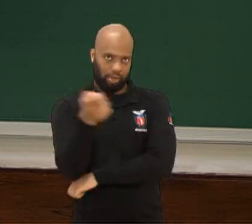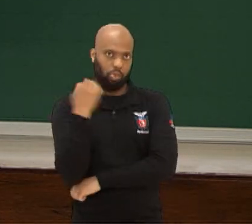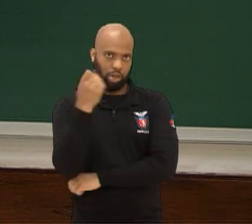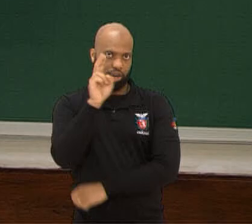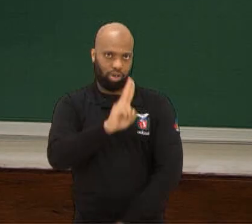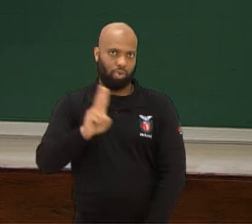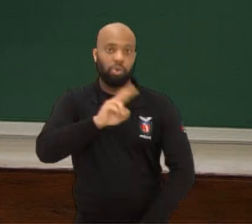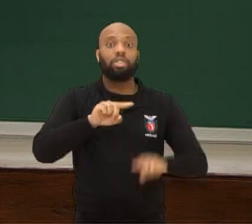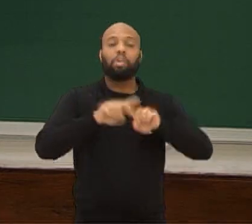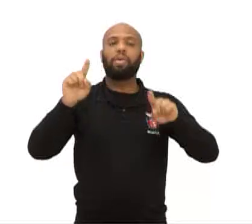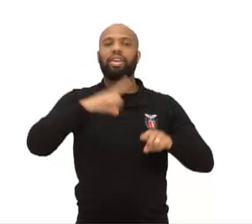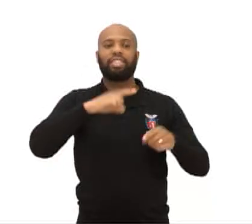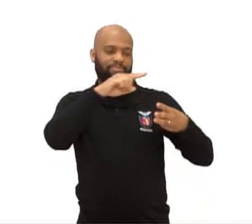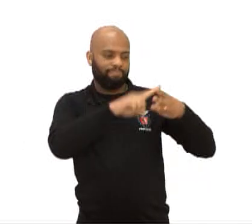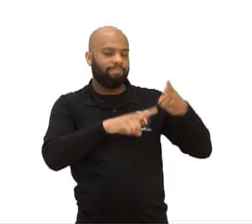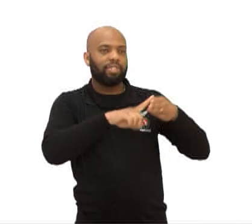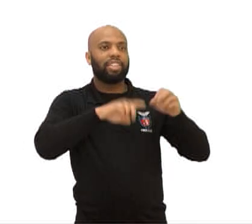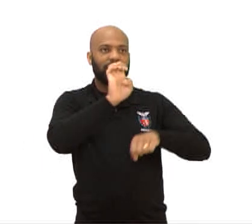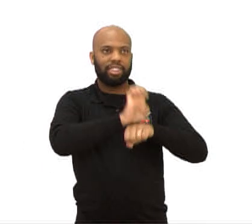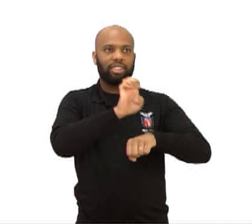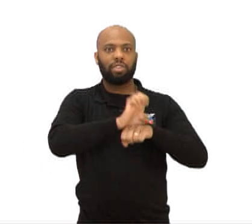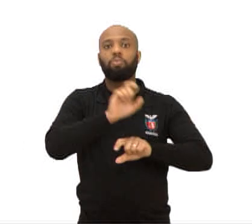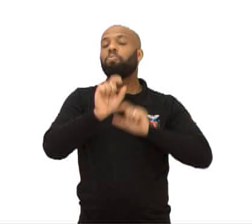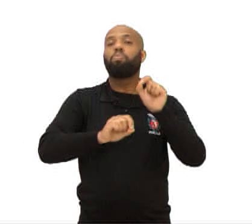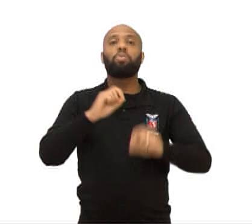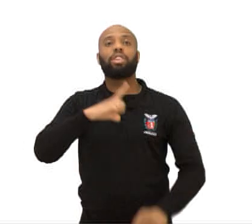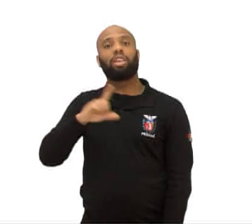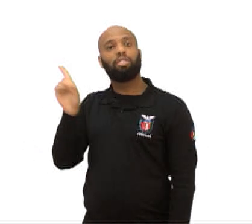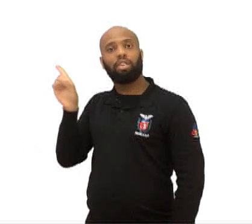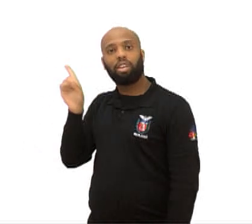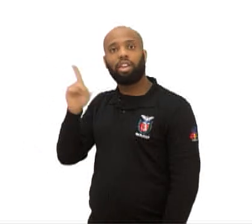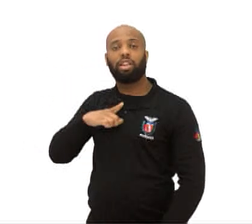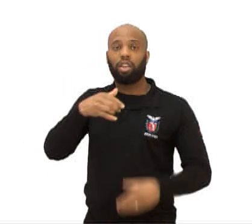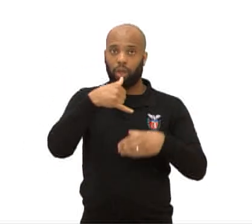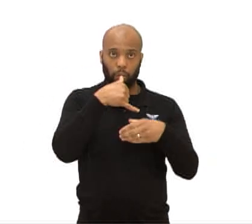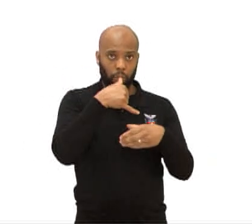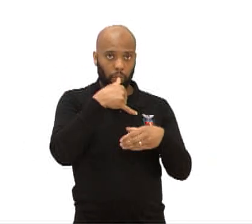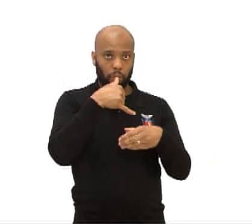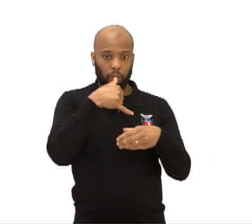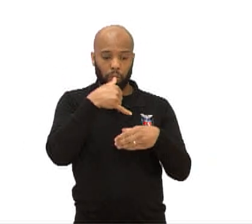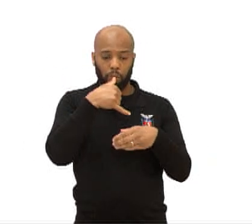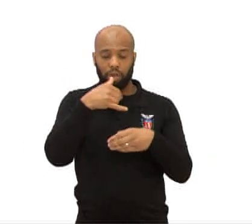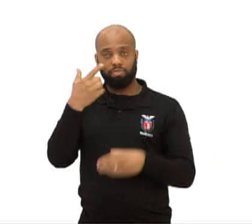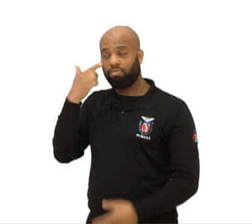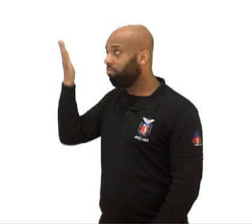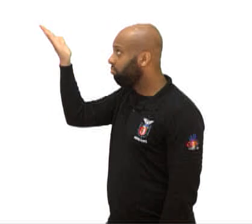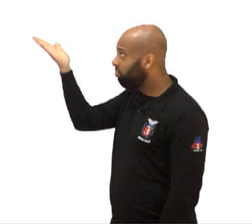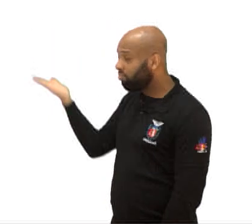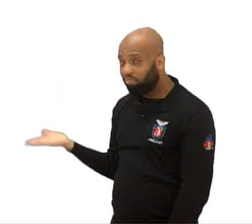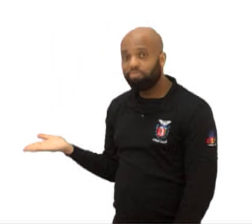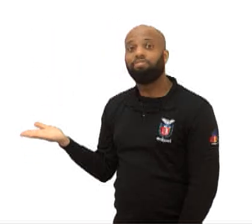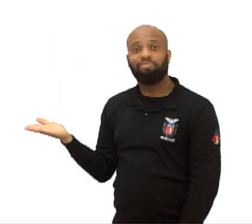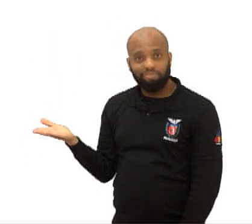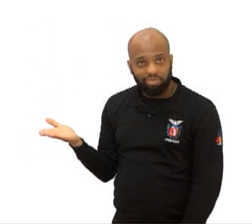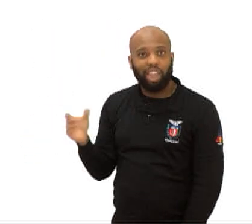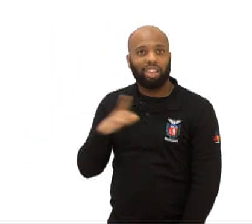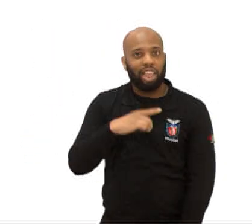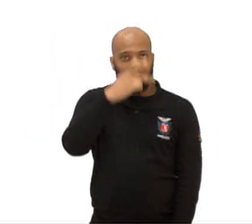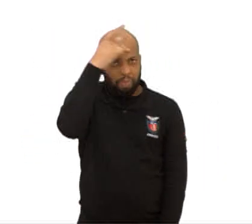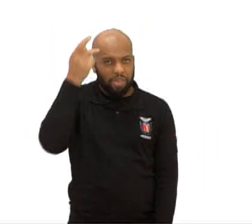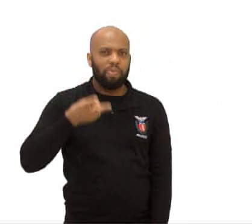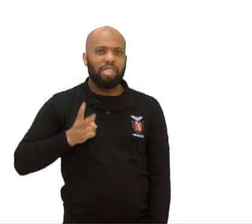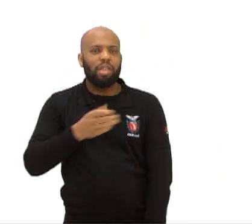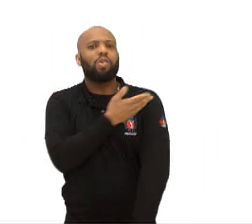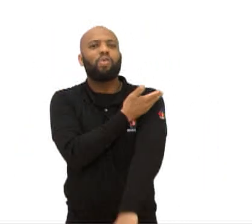está presente nos 3 estados. Né? Então, o que nós vamos ter ali? O chimarrão. Está ali a imagenzinha, muitos têm o